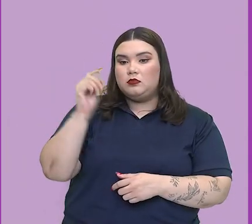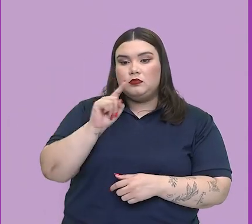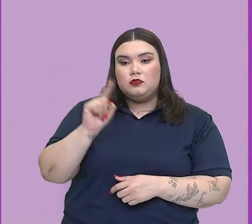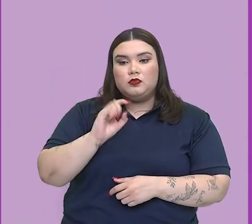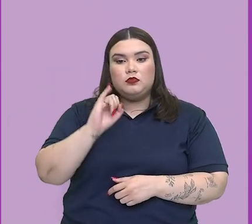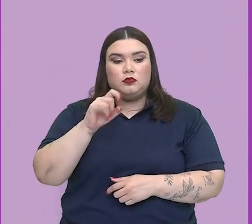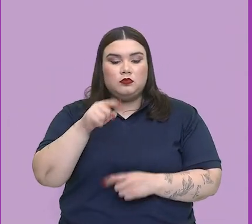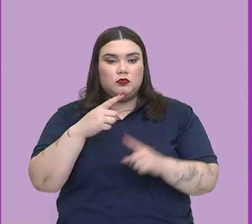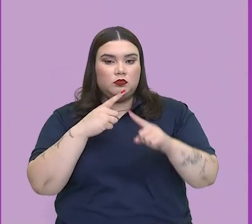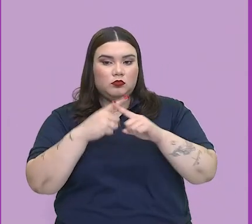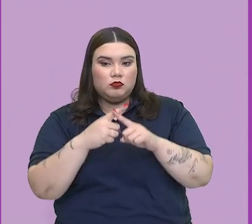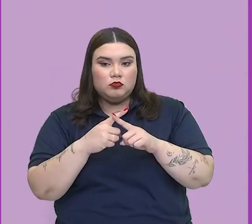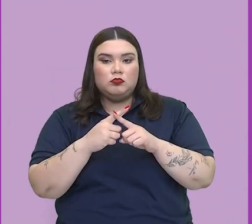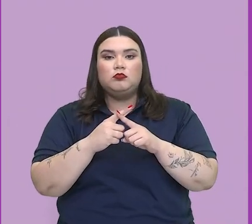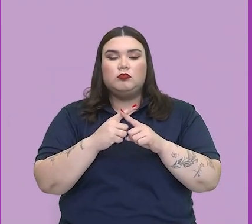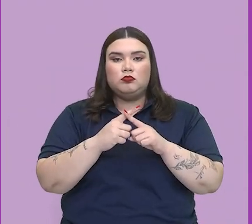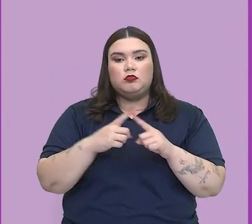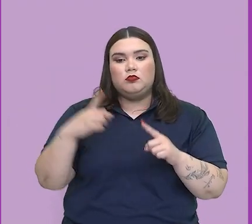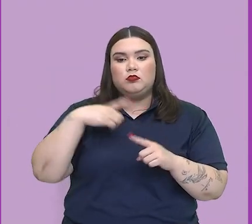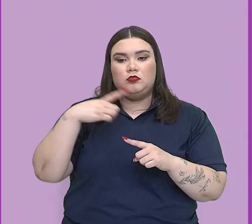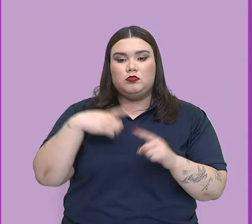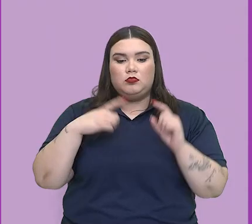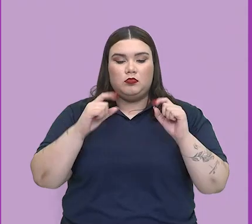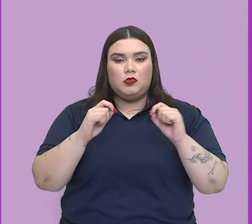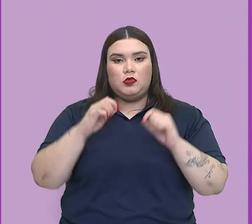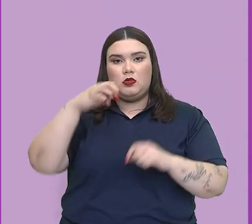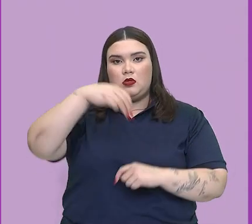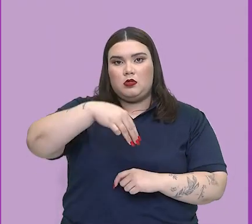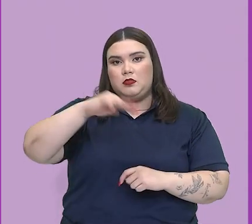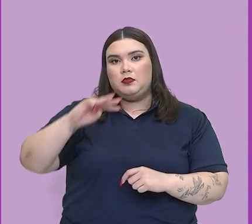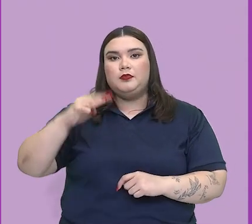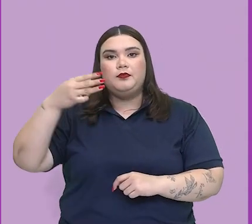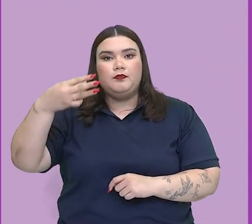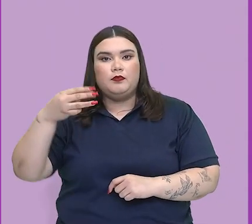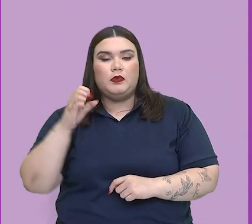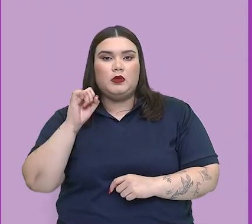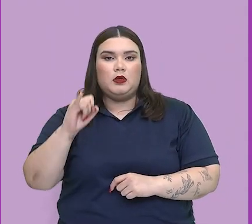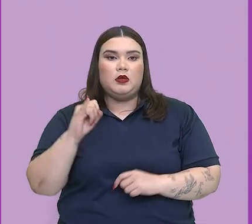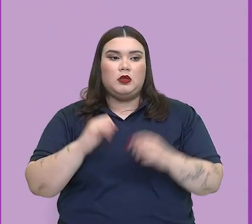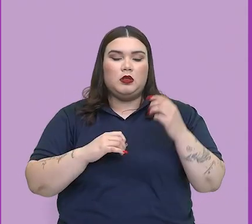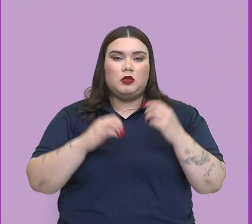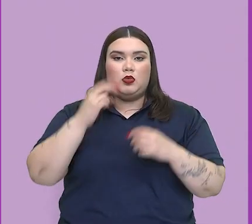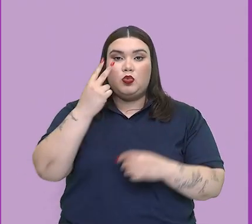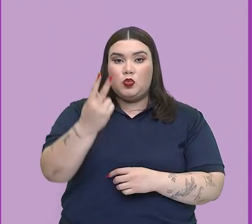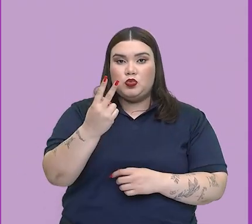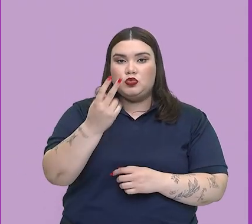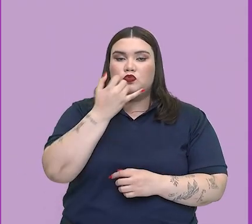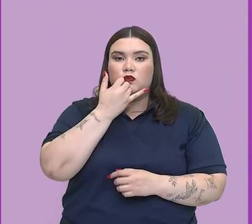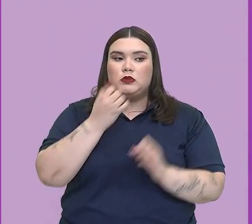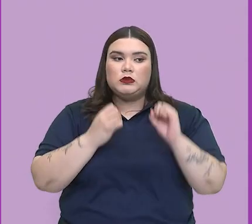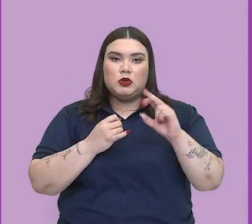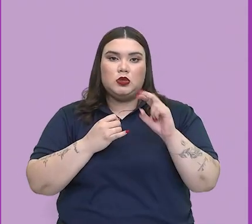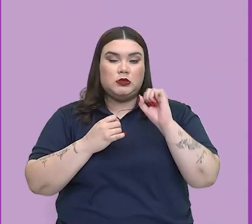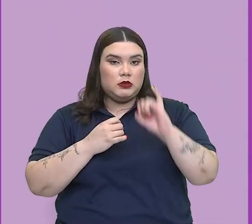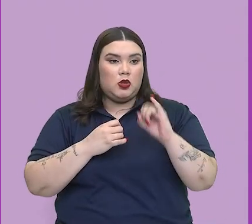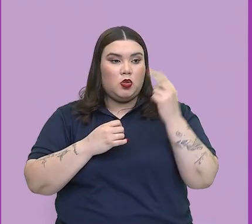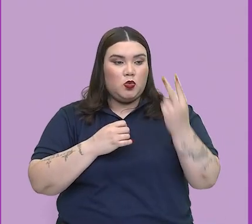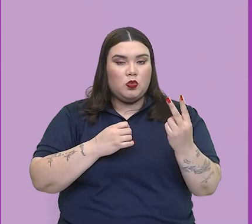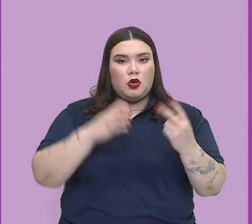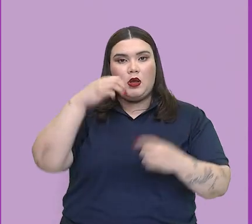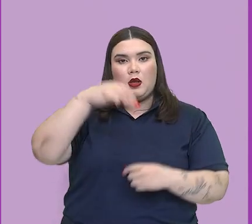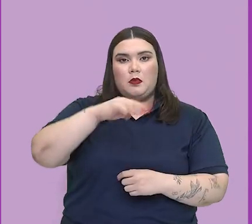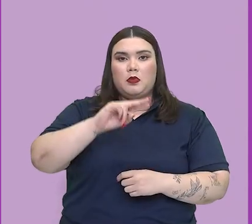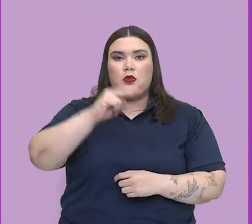como na medida linear, a gente consegue também fazer a conversão de metro quadrado para